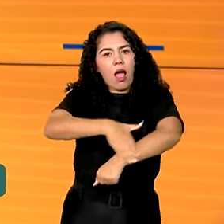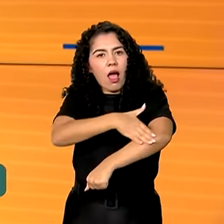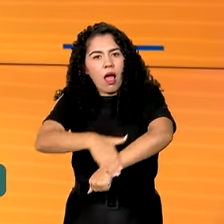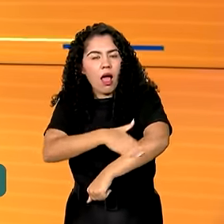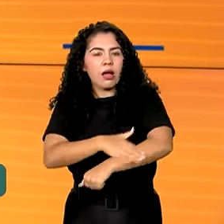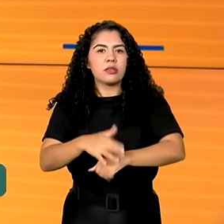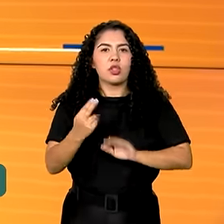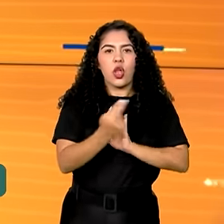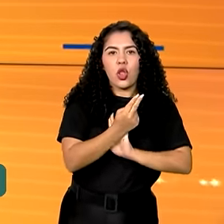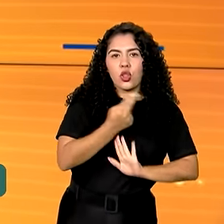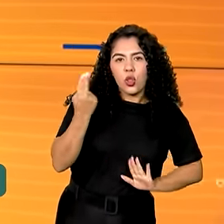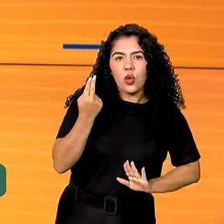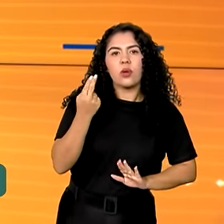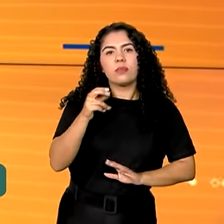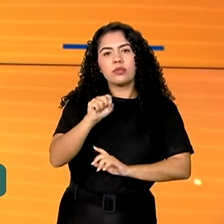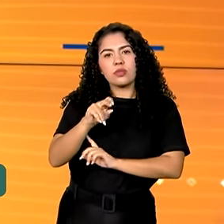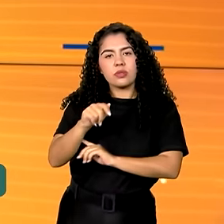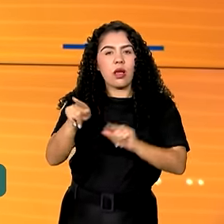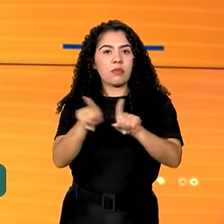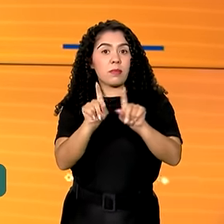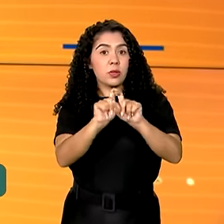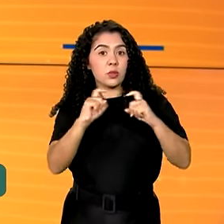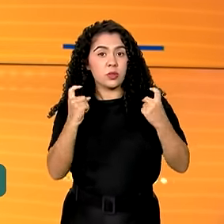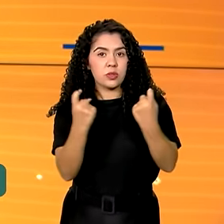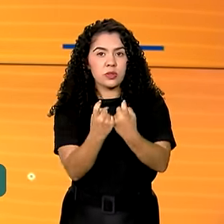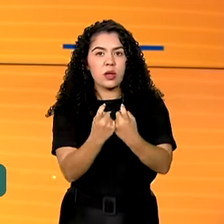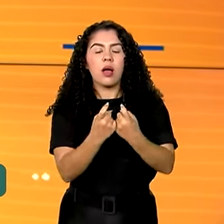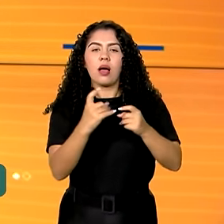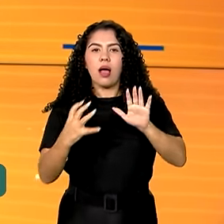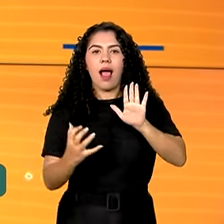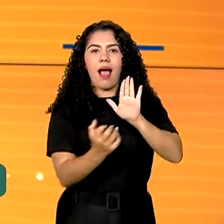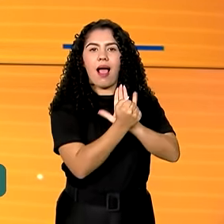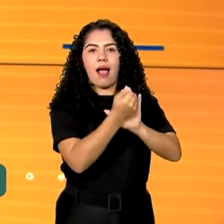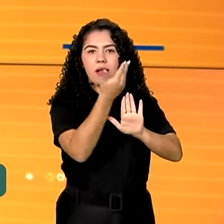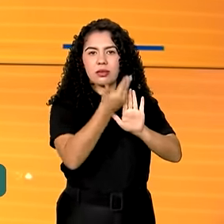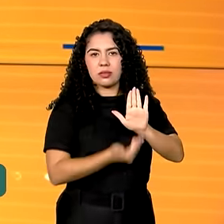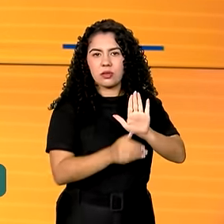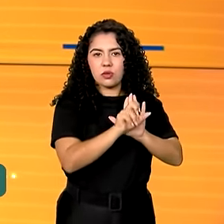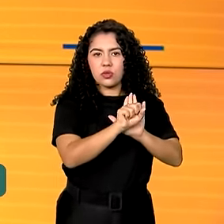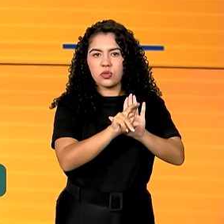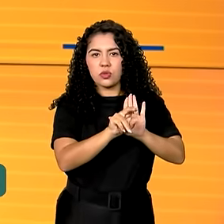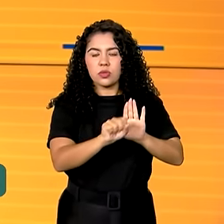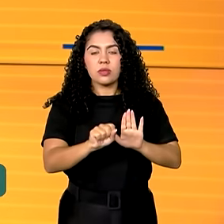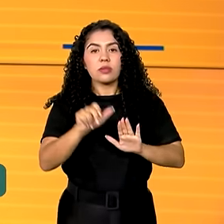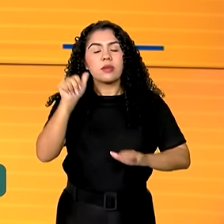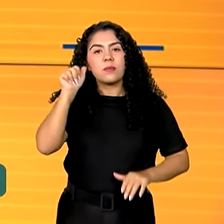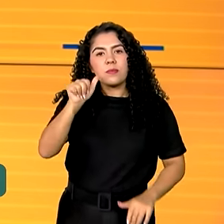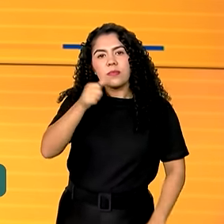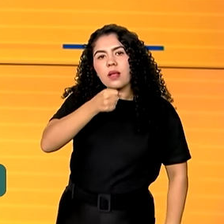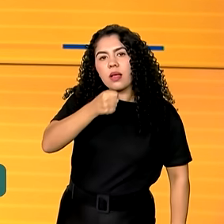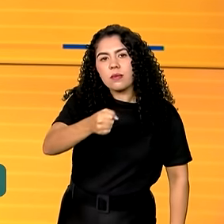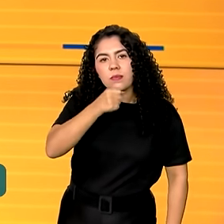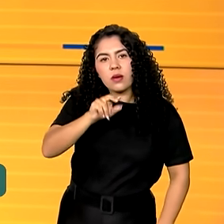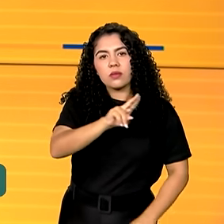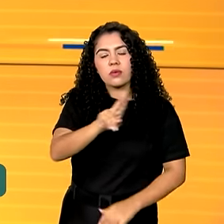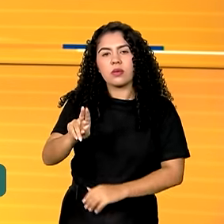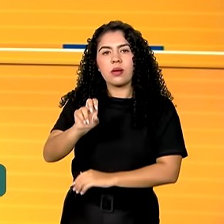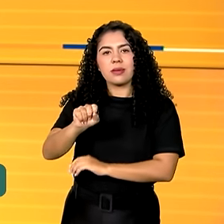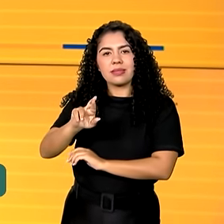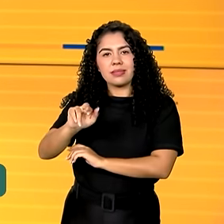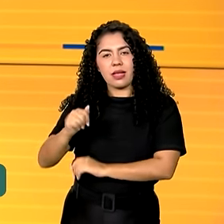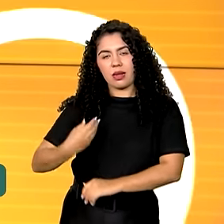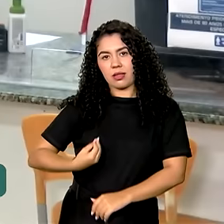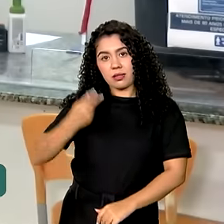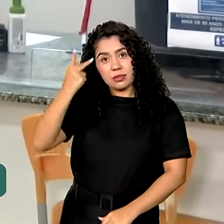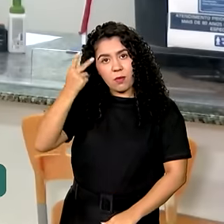nome social e orientação sexual no cadastro do sistema. De São Paulo, a repórter Sara Quines tem as